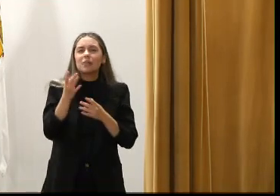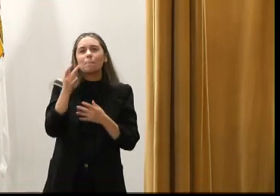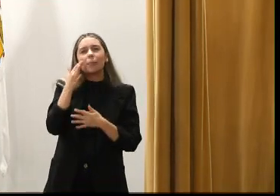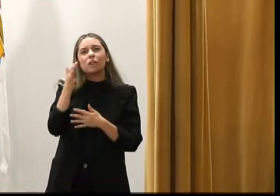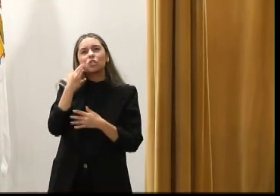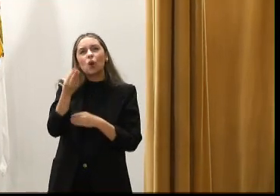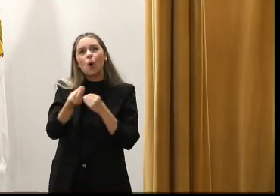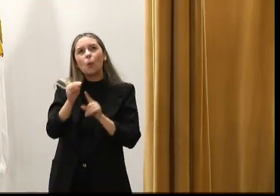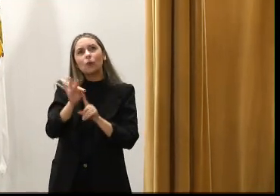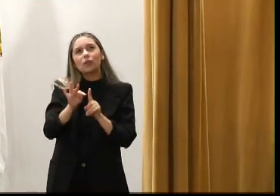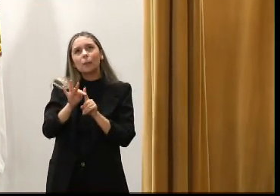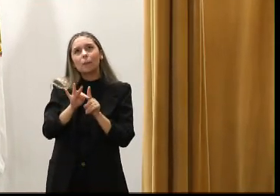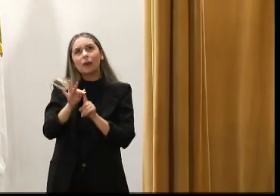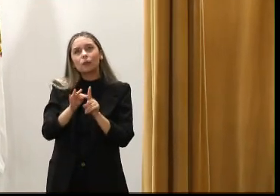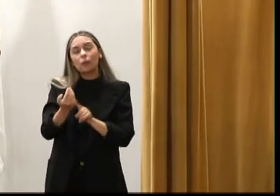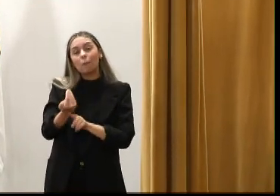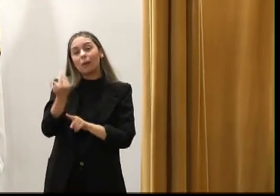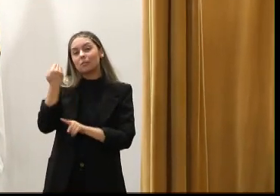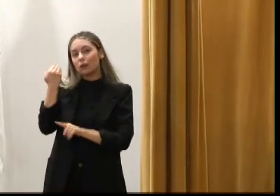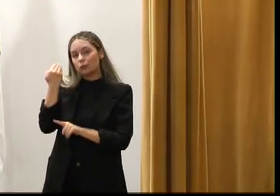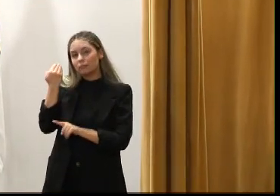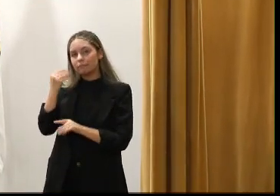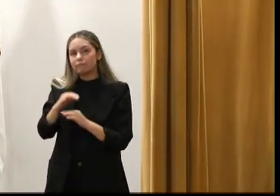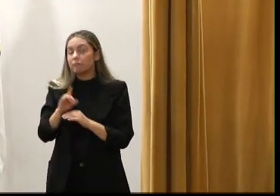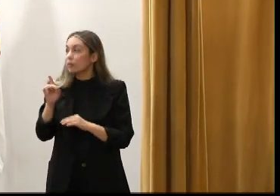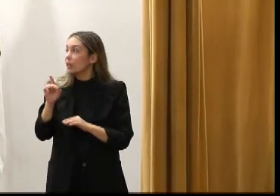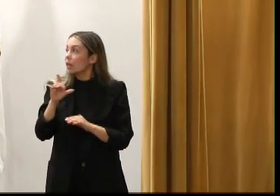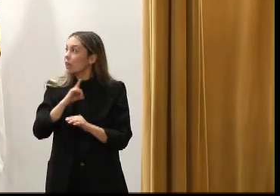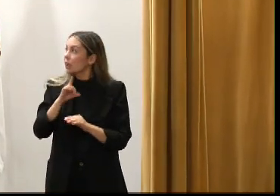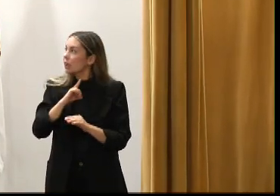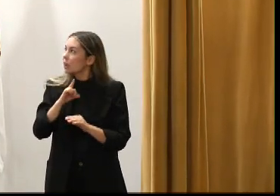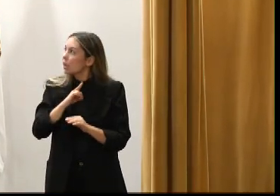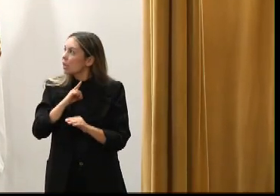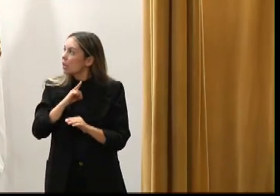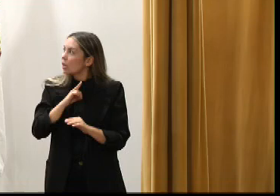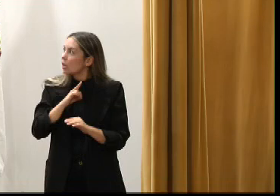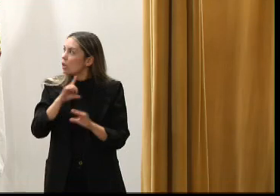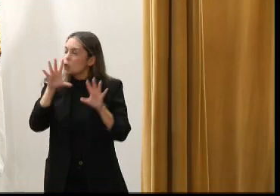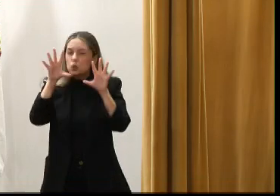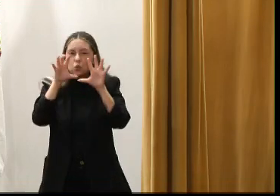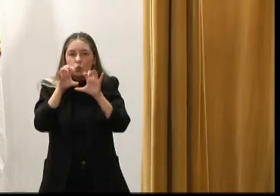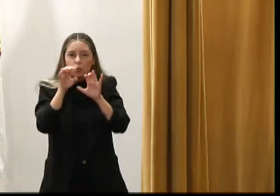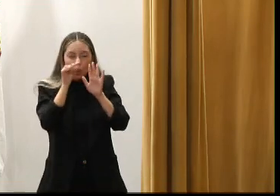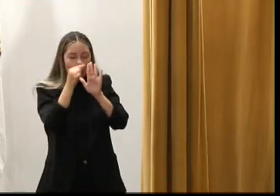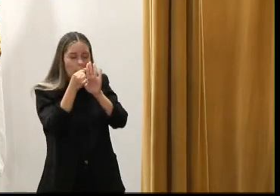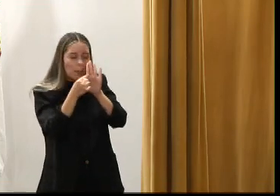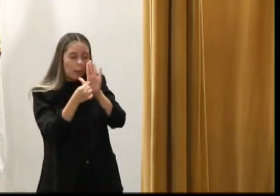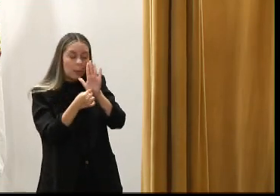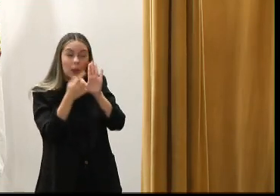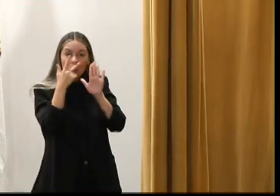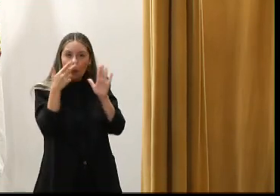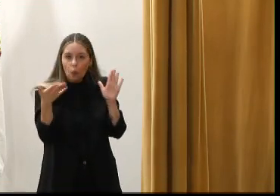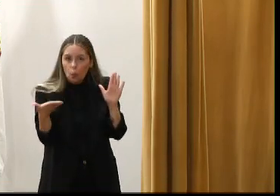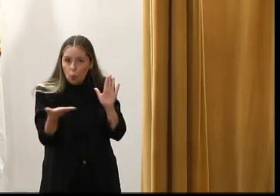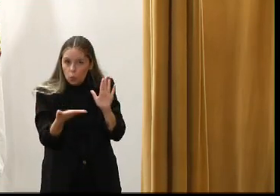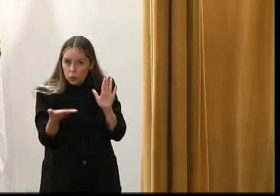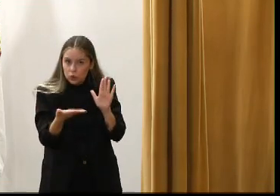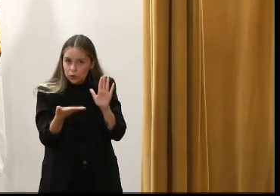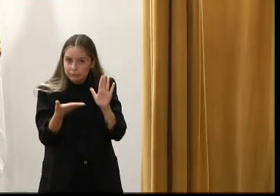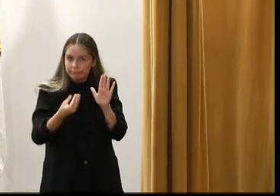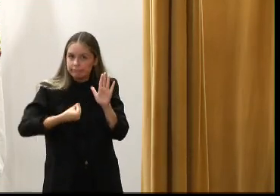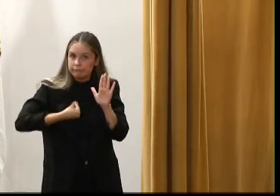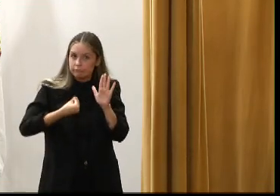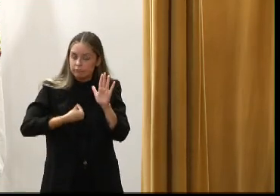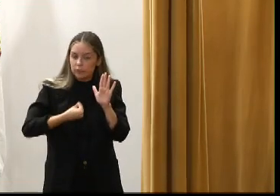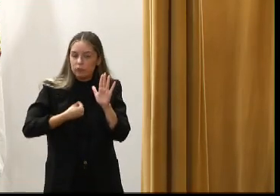do passado. Essa pontinha aqui, ó, em escuro, são as temperaturas hoje. Nós estamos